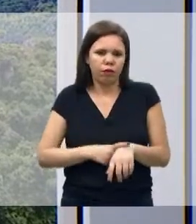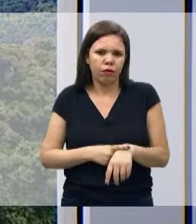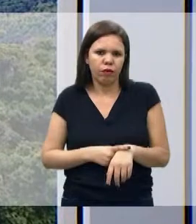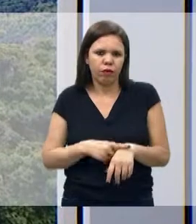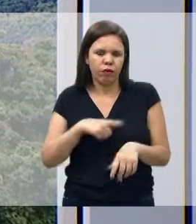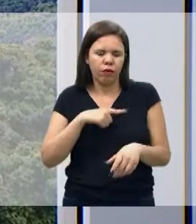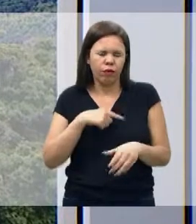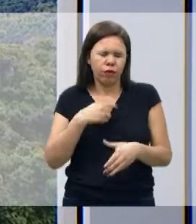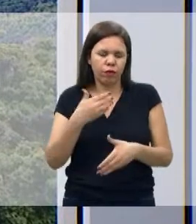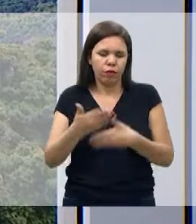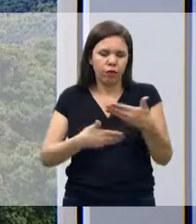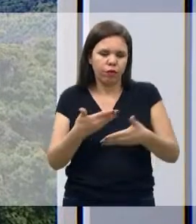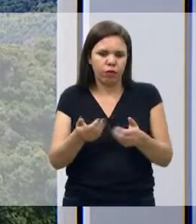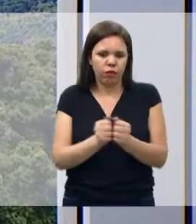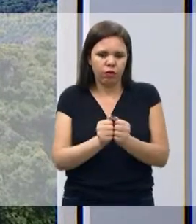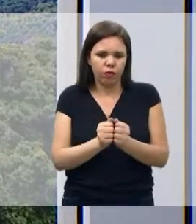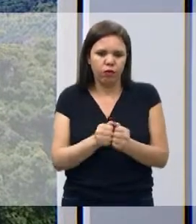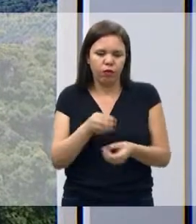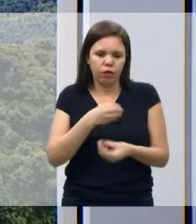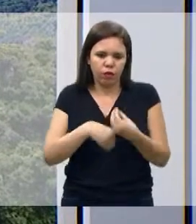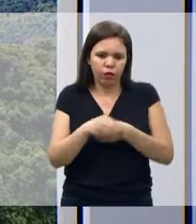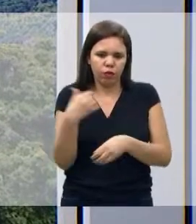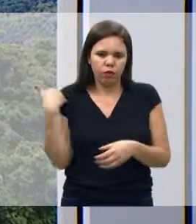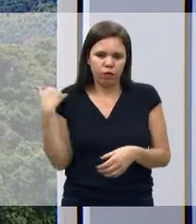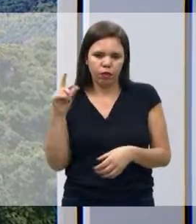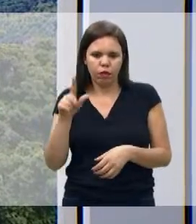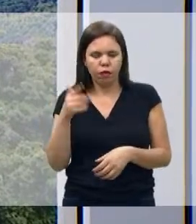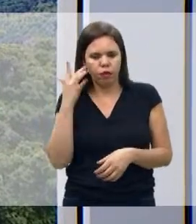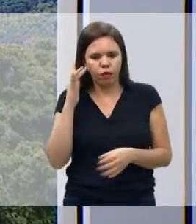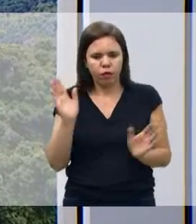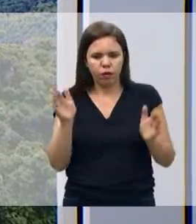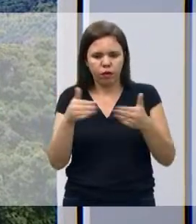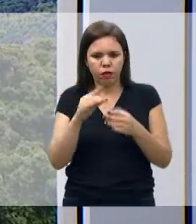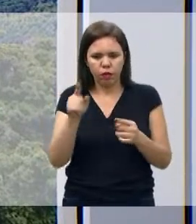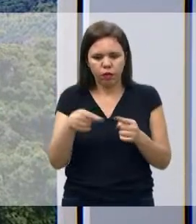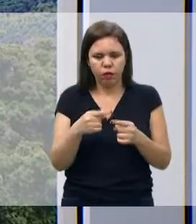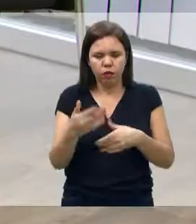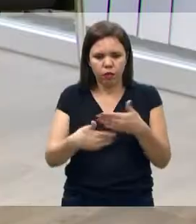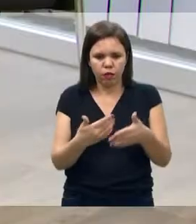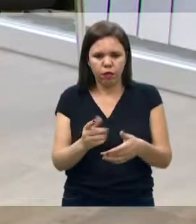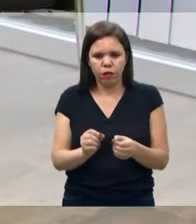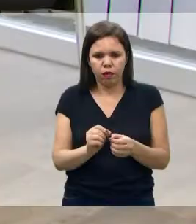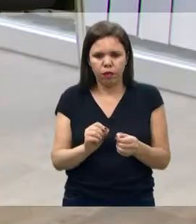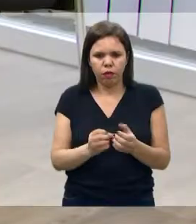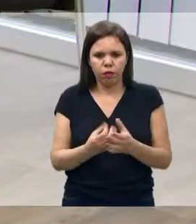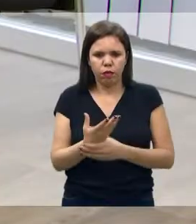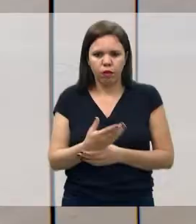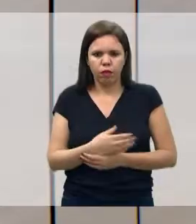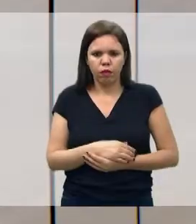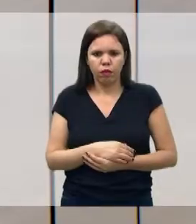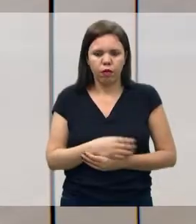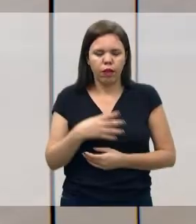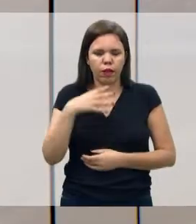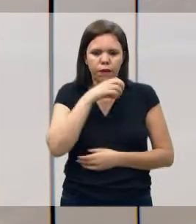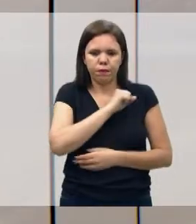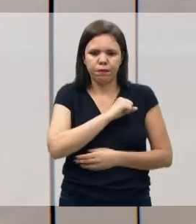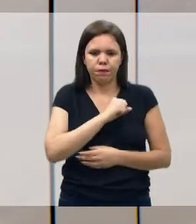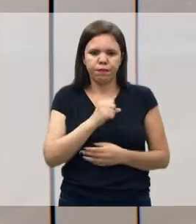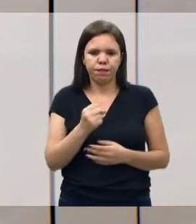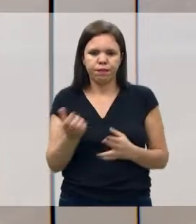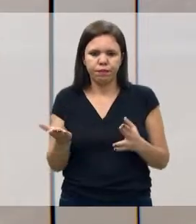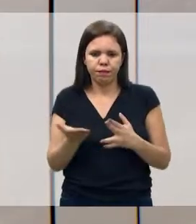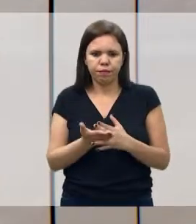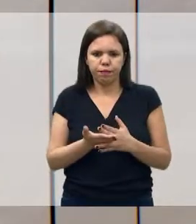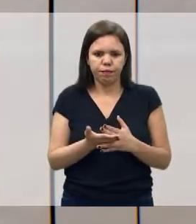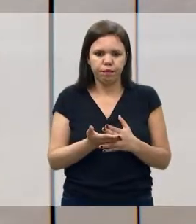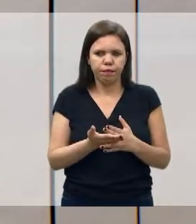de desenvolver um projeto único, que eu acho que é a direção que se deve caminhar. Tá certo. A gente vai rapidinho para um